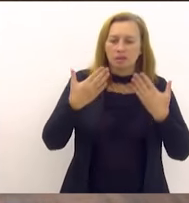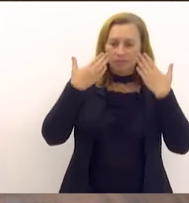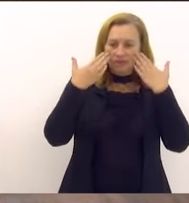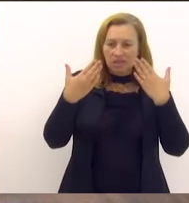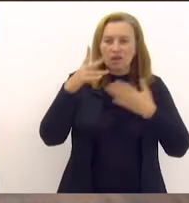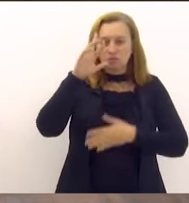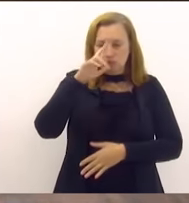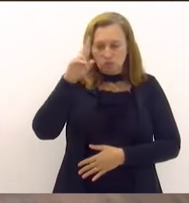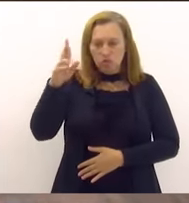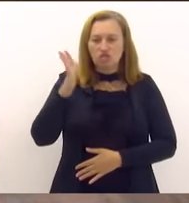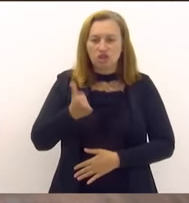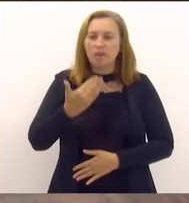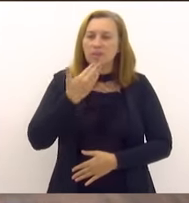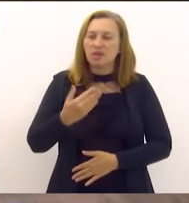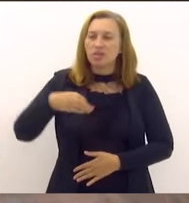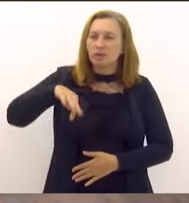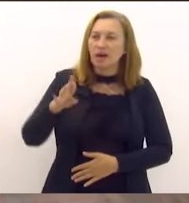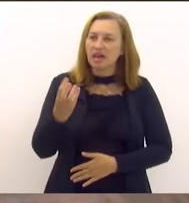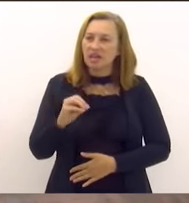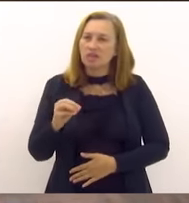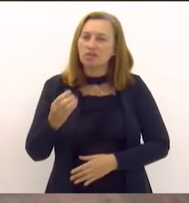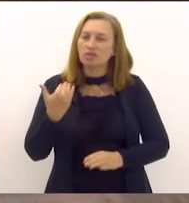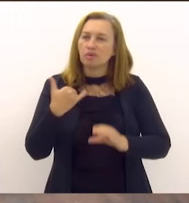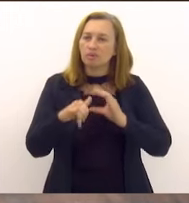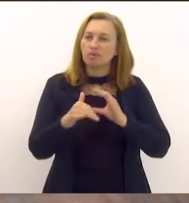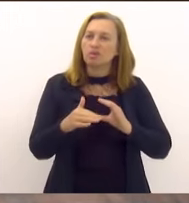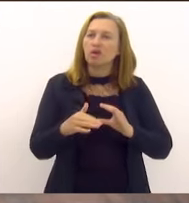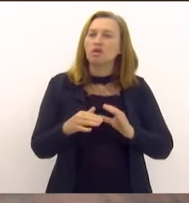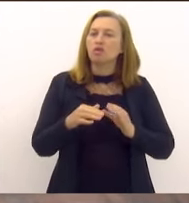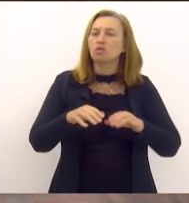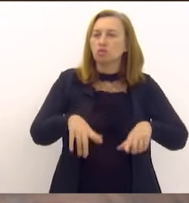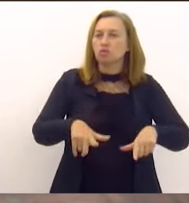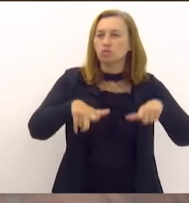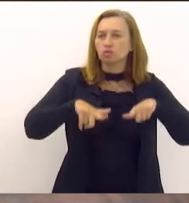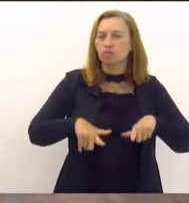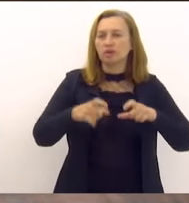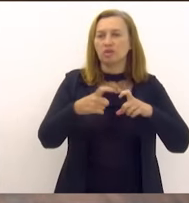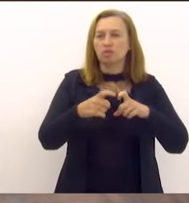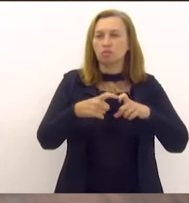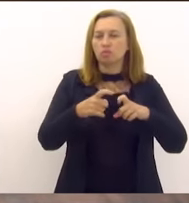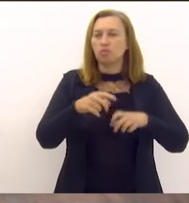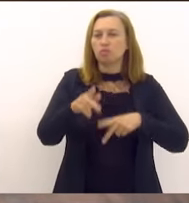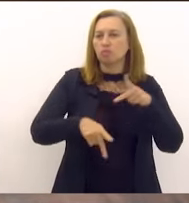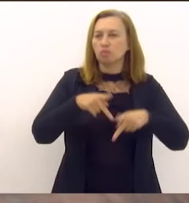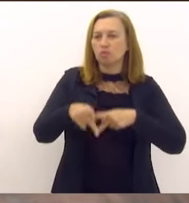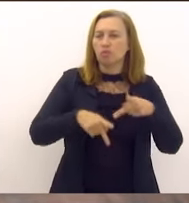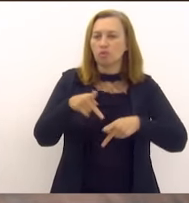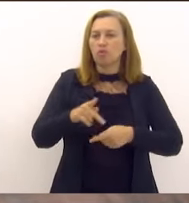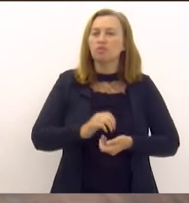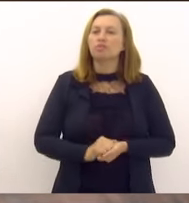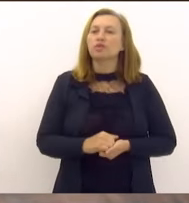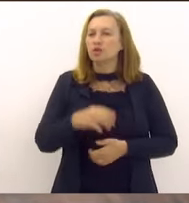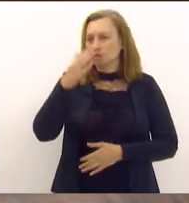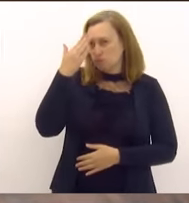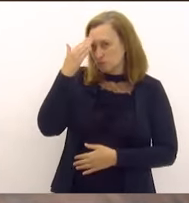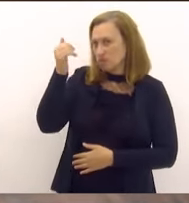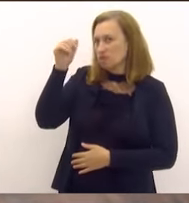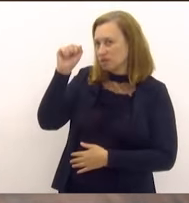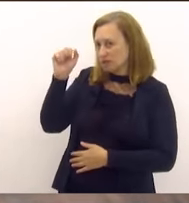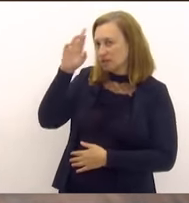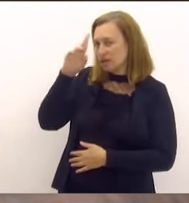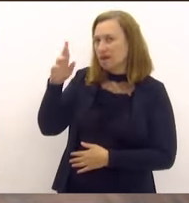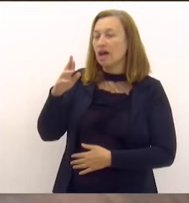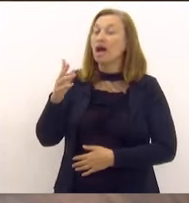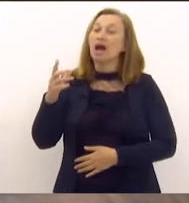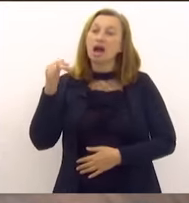já pediu ao Marquinhos para publicar o diploma do povo, médico do povo, doutor José de Castro. O senhor sabe a história